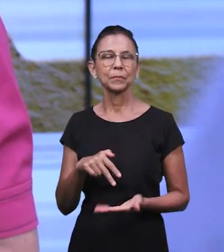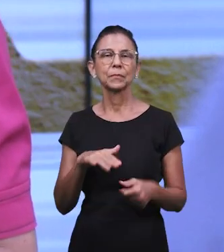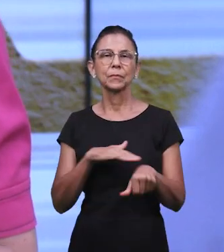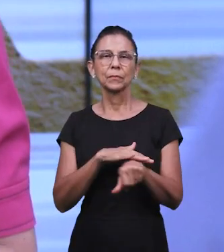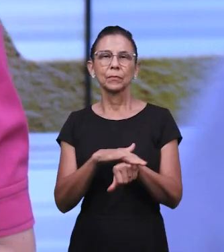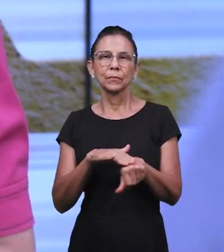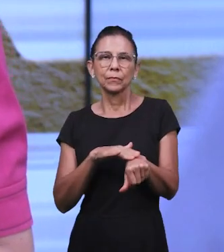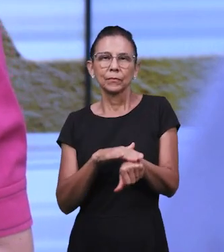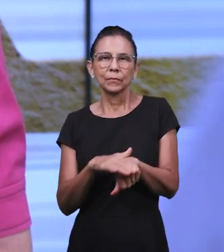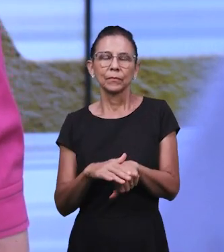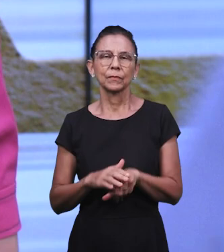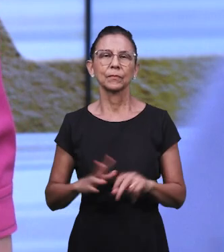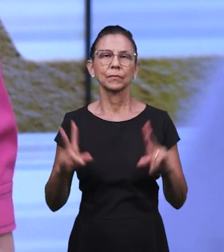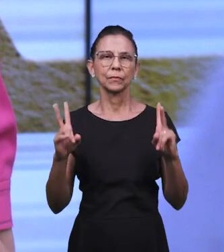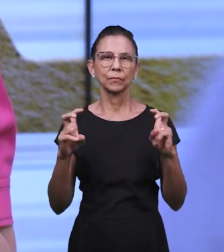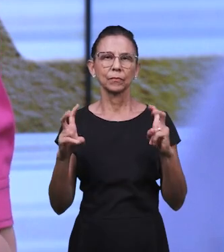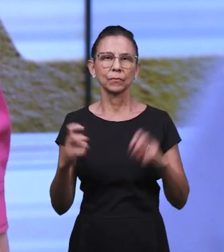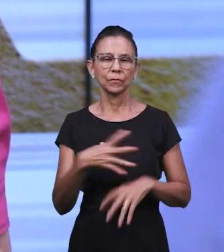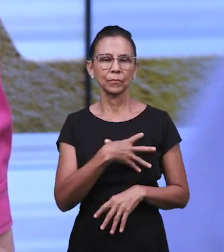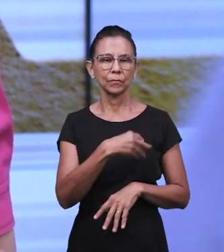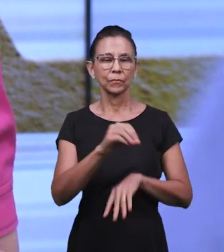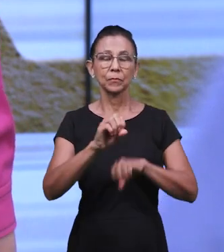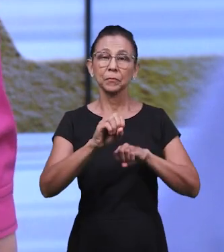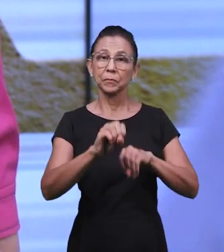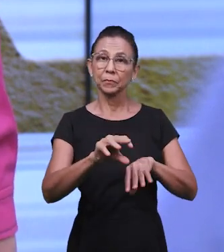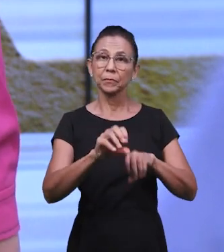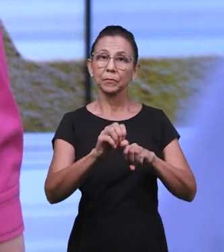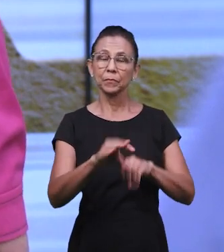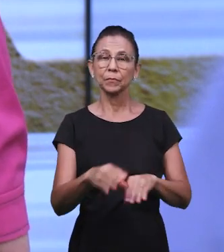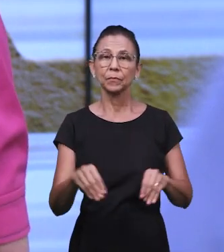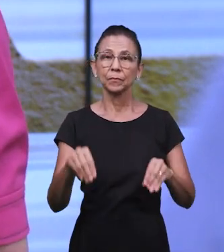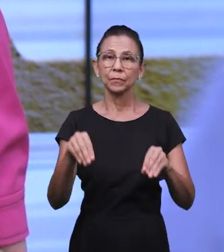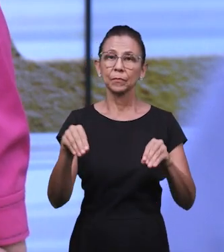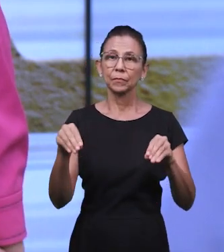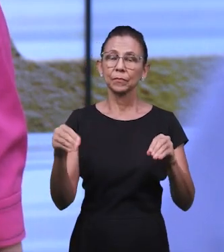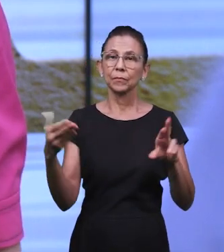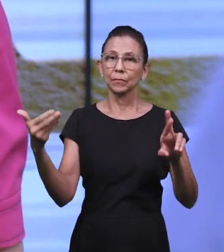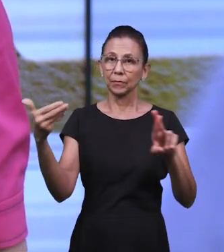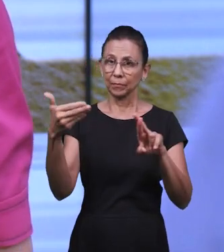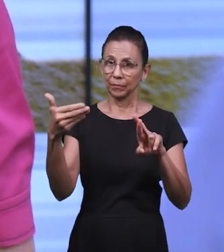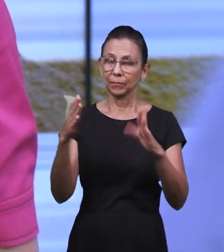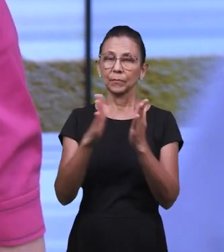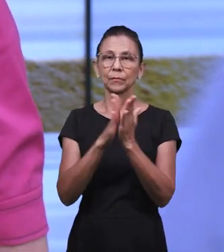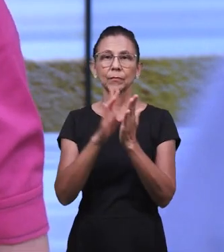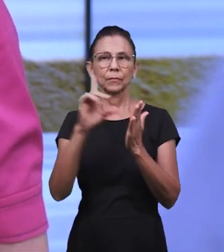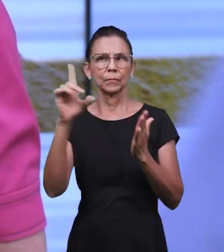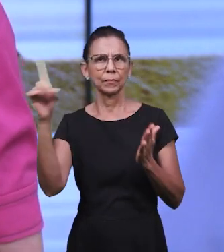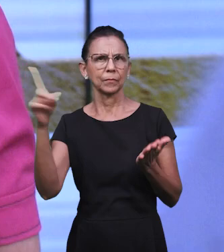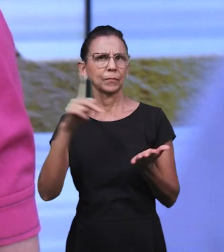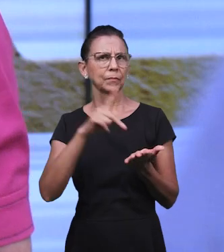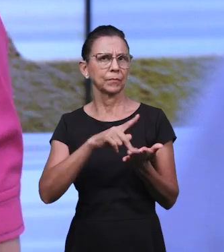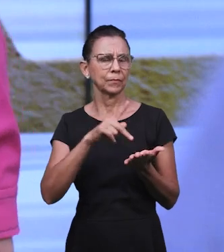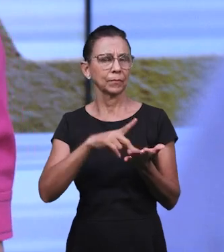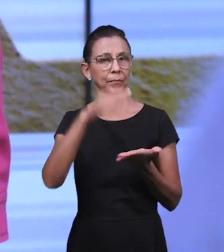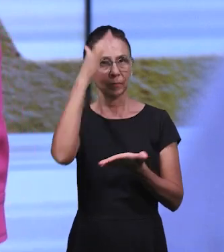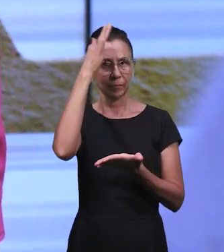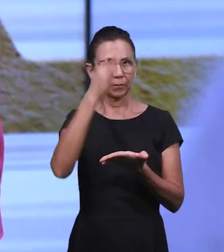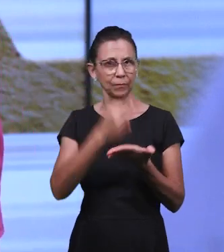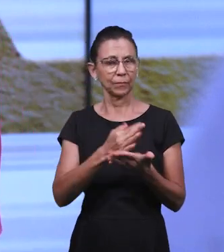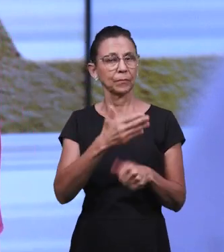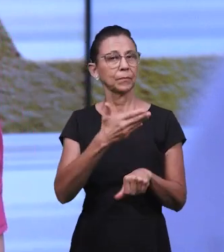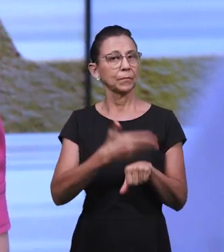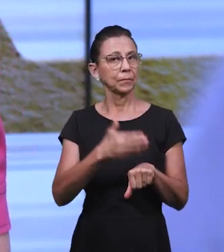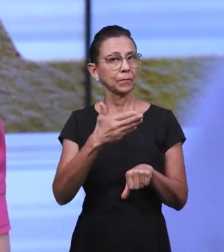da educação dos nossos filhos, tendo a Bíblia como a nossa referência de verdade, de fé e de prática, e também